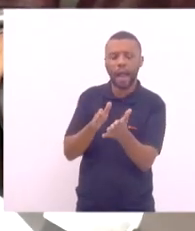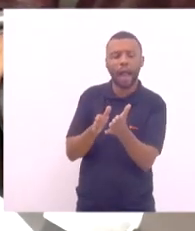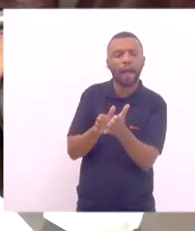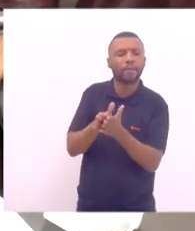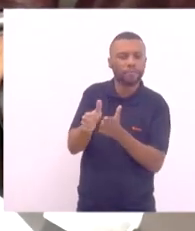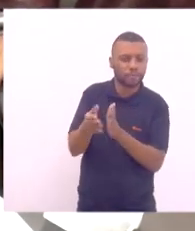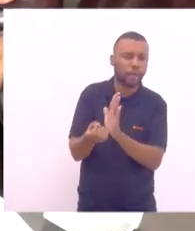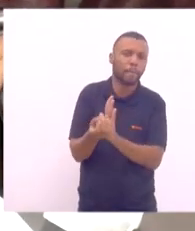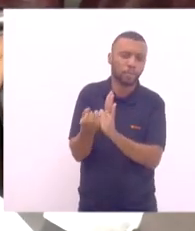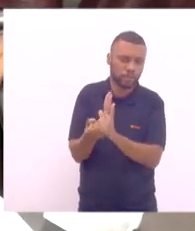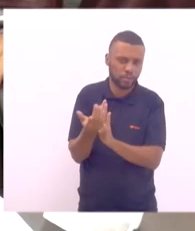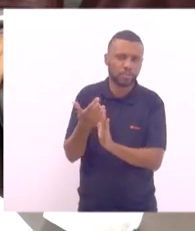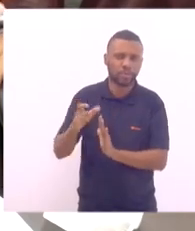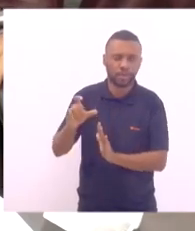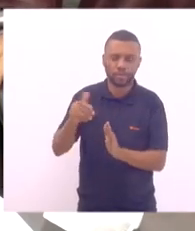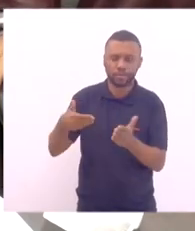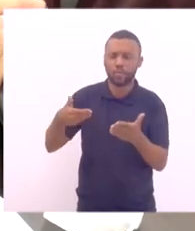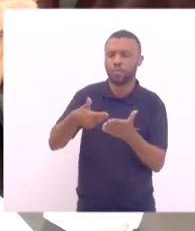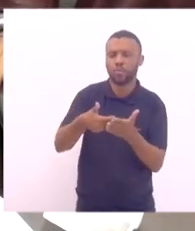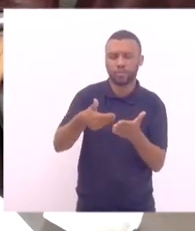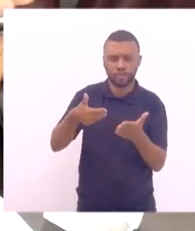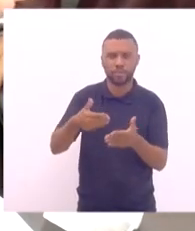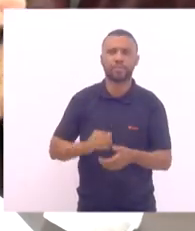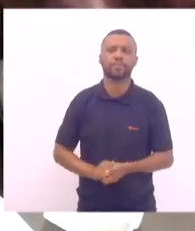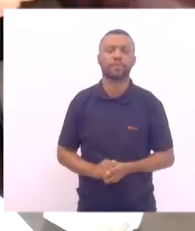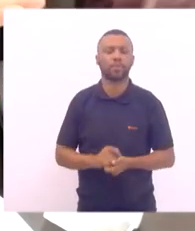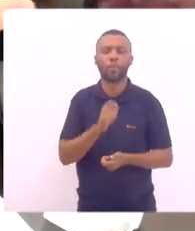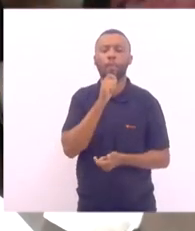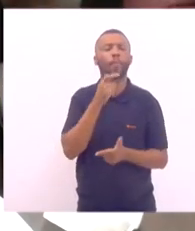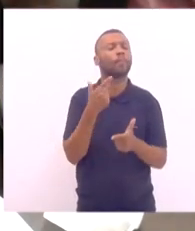Mas não tem...